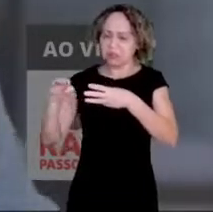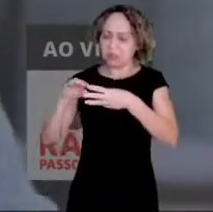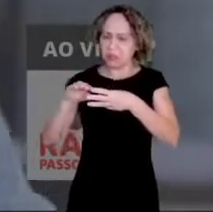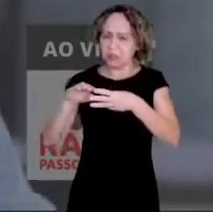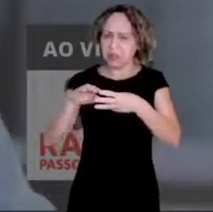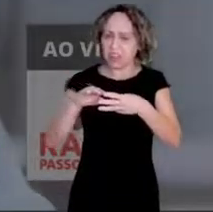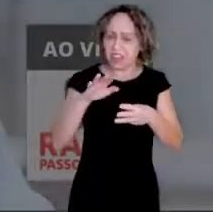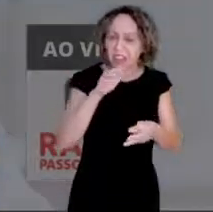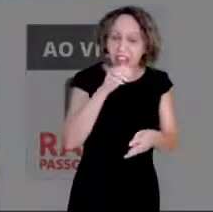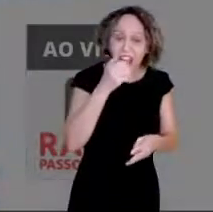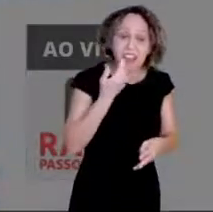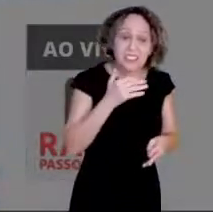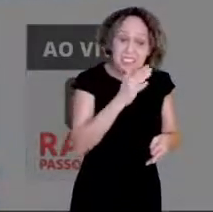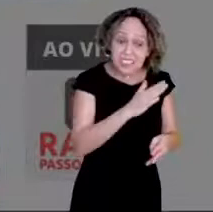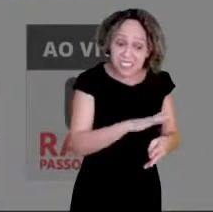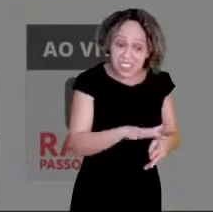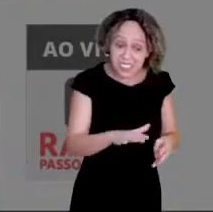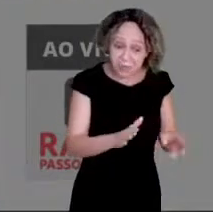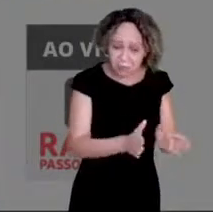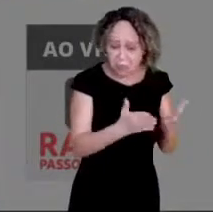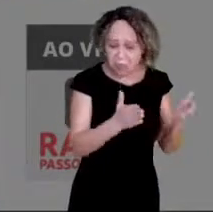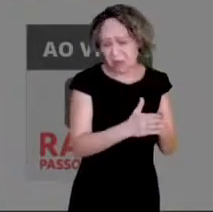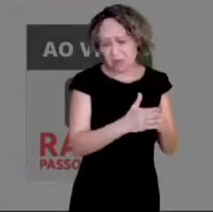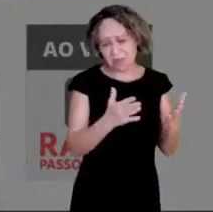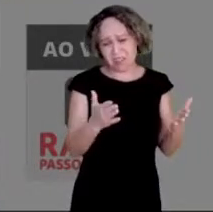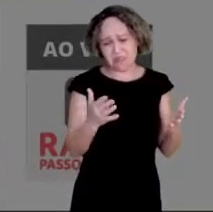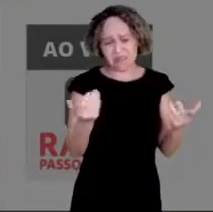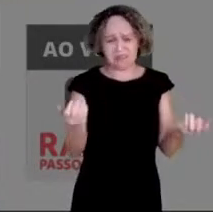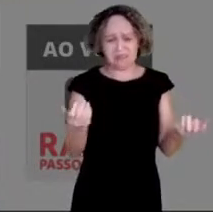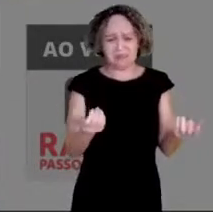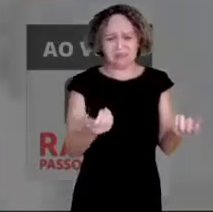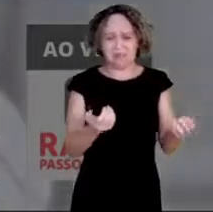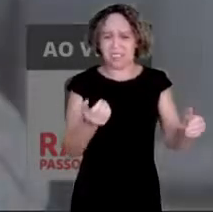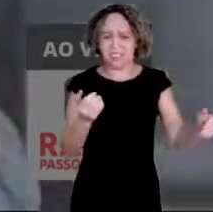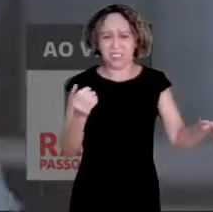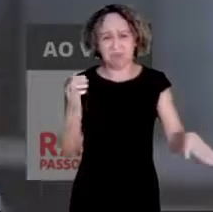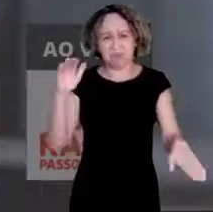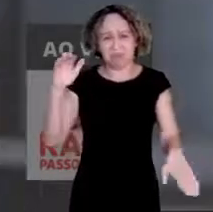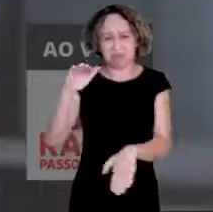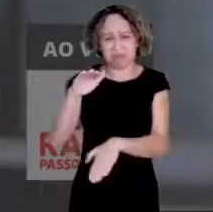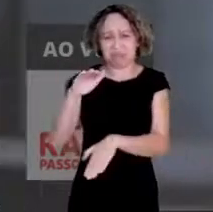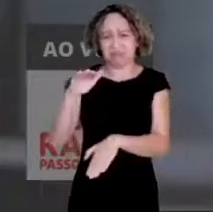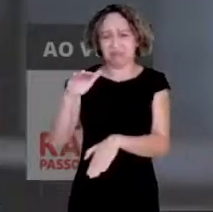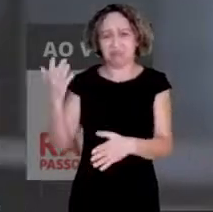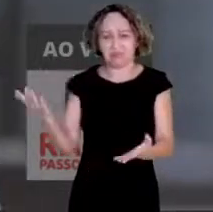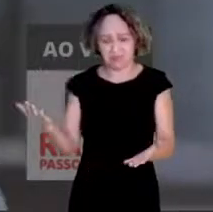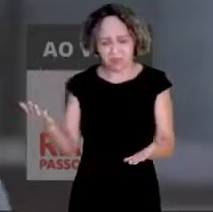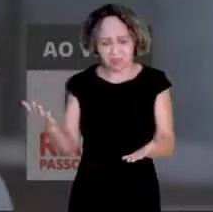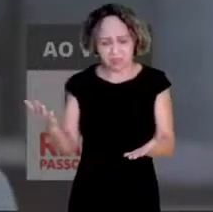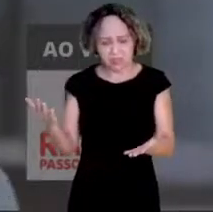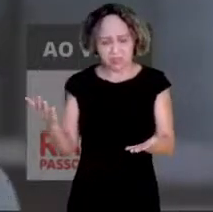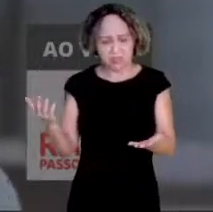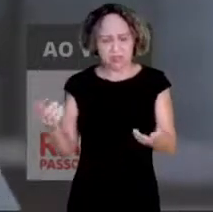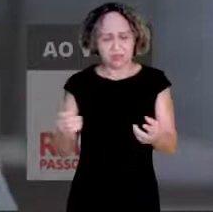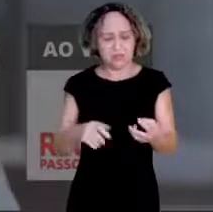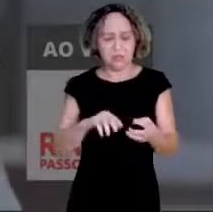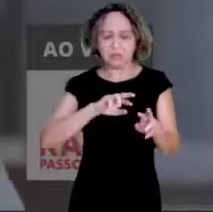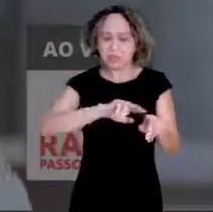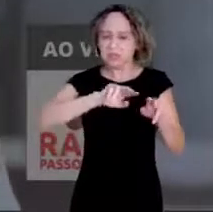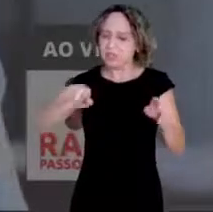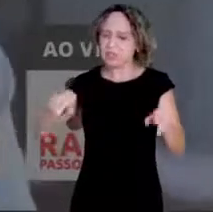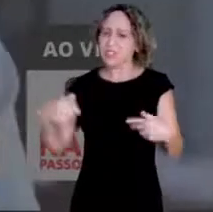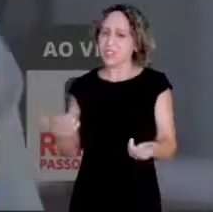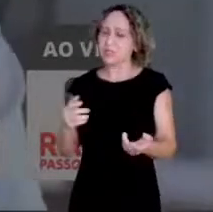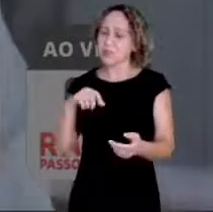inteligente. Paulo Freire dizia uma frase histórica. Paulo Freire falava: toda pessoa que come